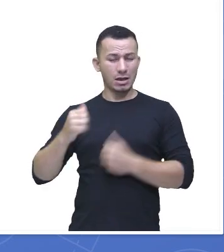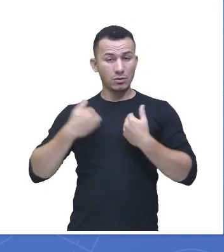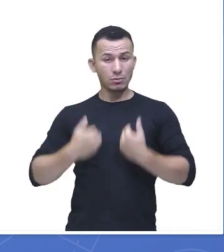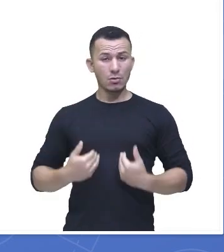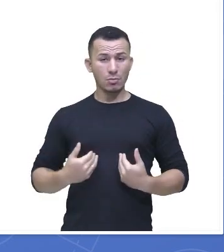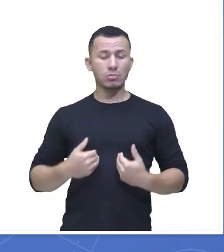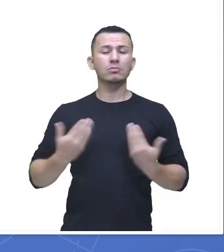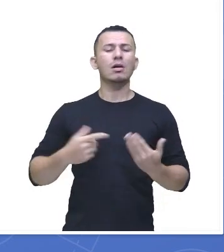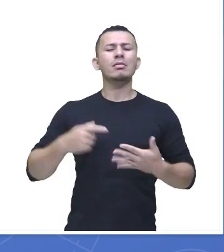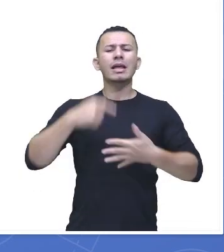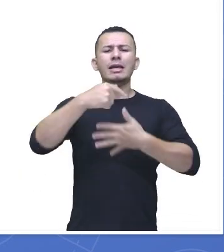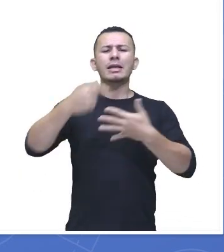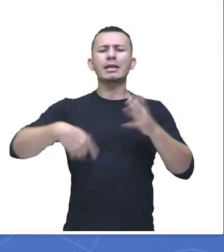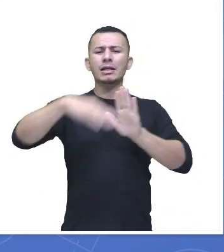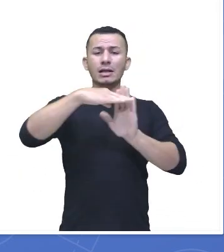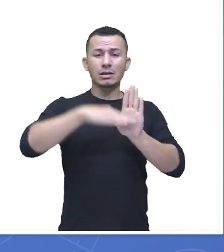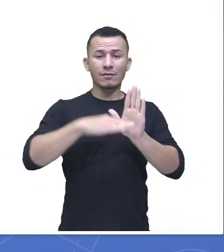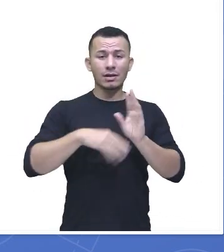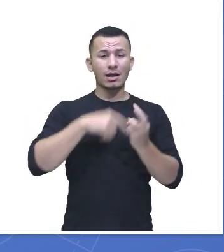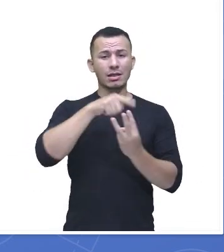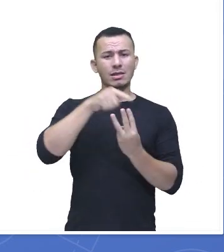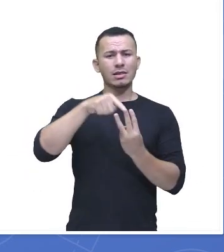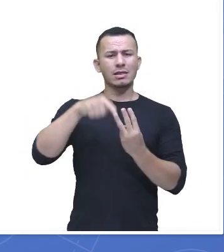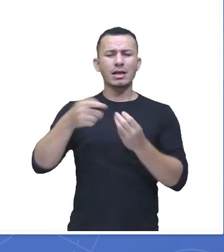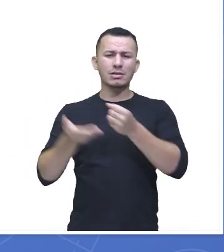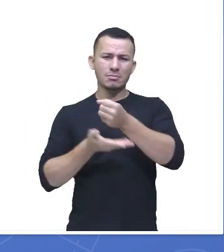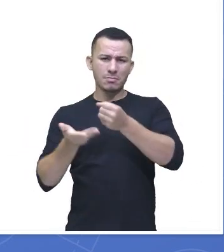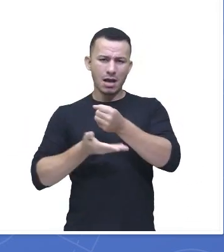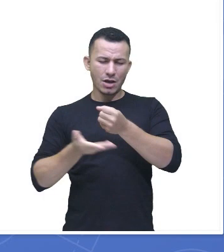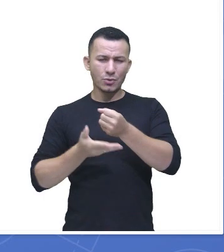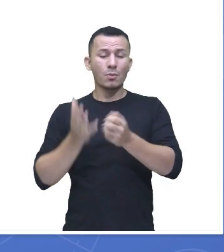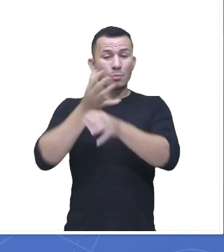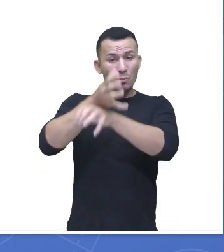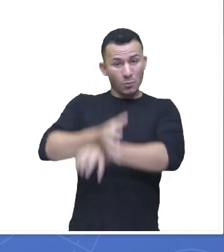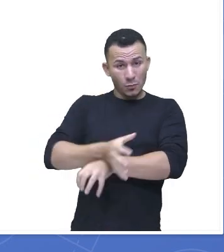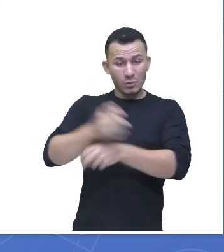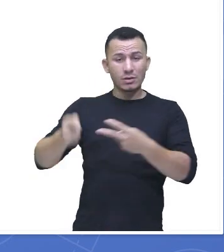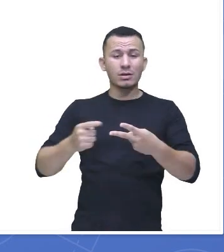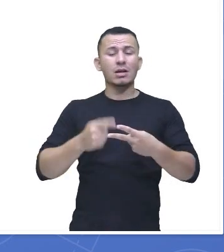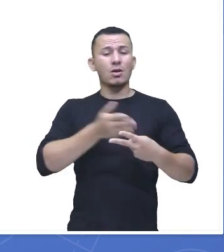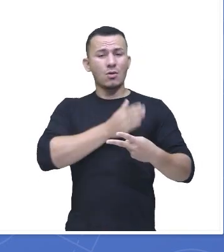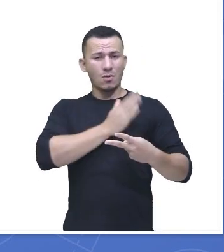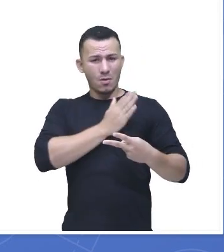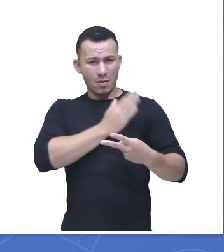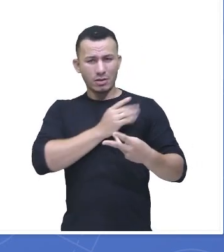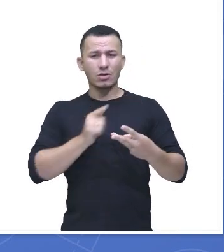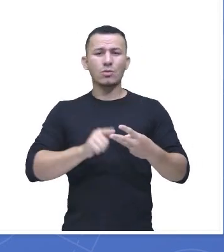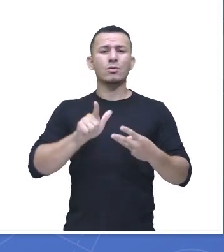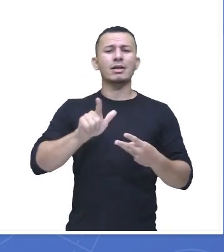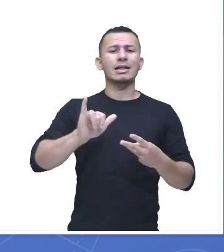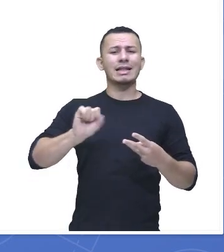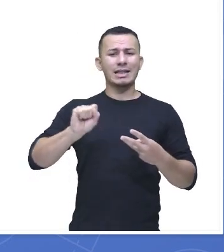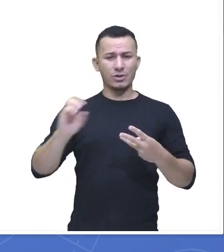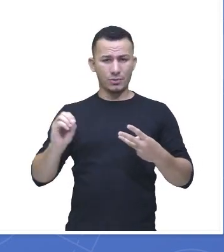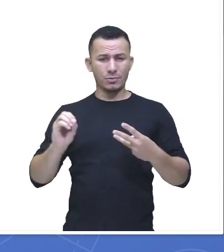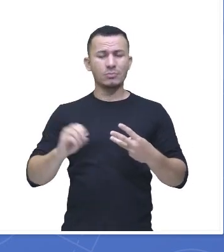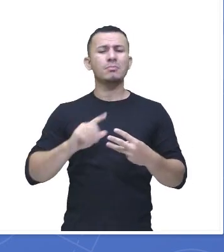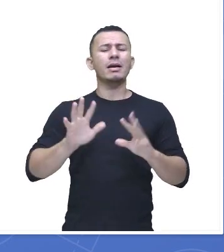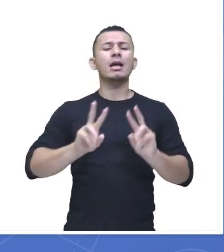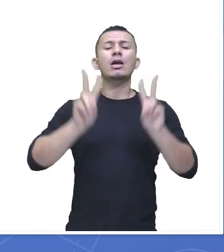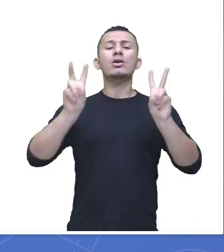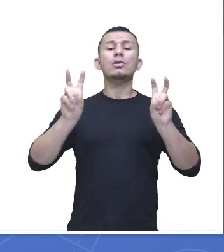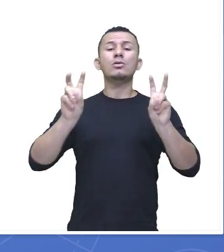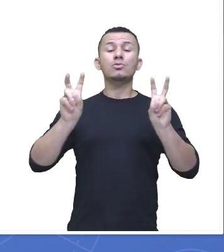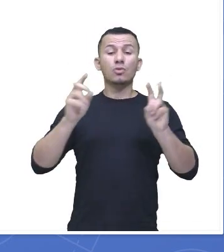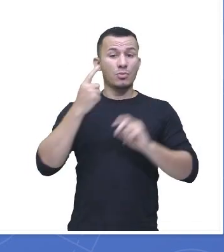gente pode classificá-los em 3 tipos básicos: o estriado esquelético, o estriado cardíaco e o liso. A respeito do